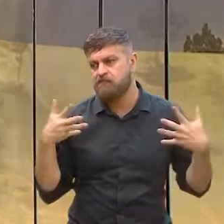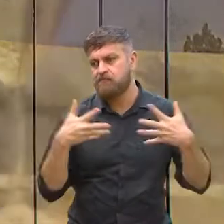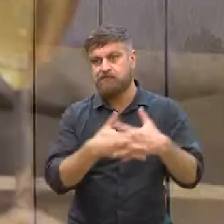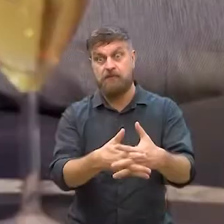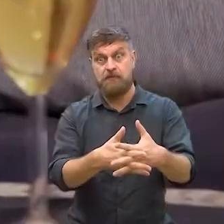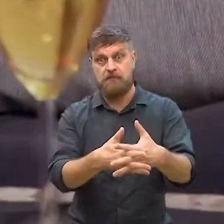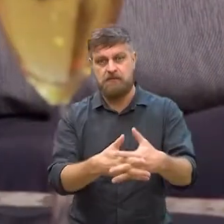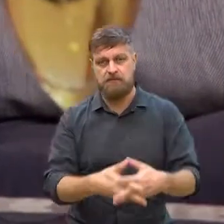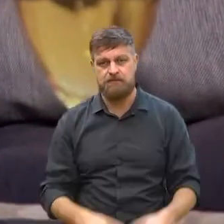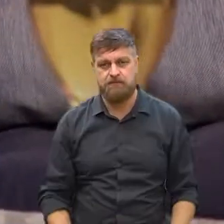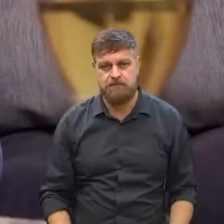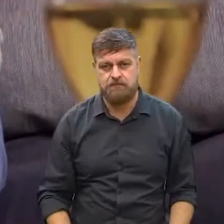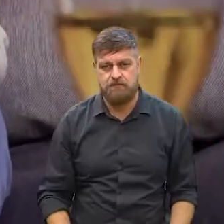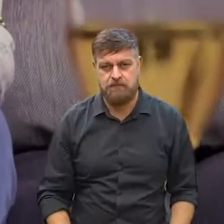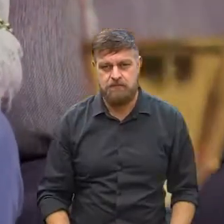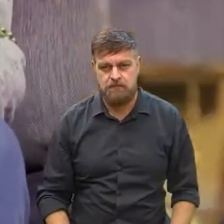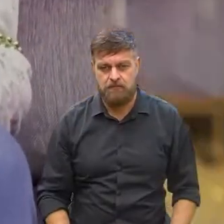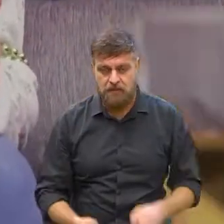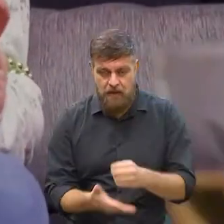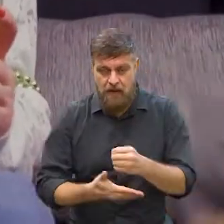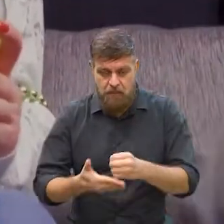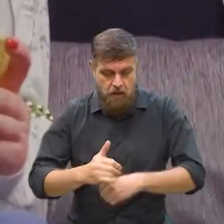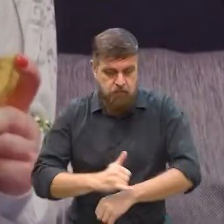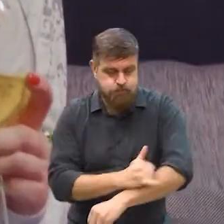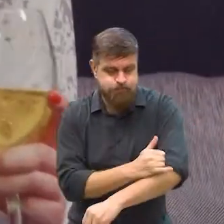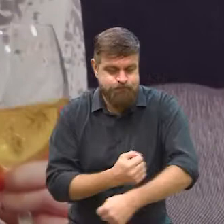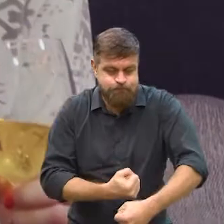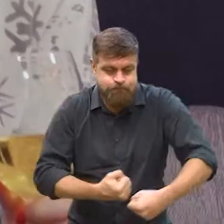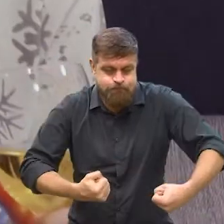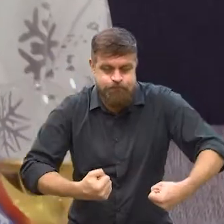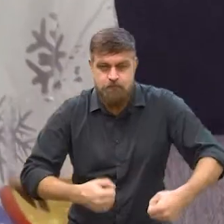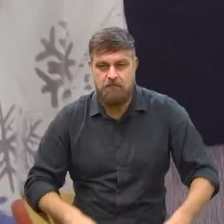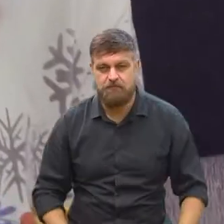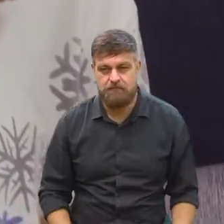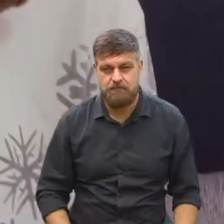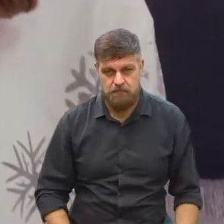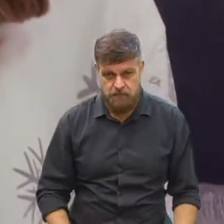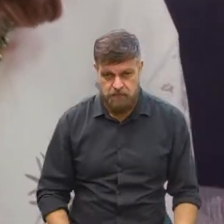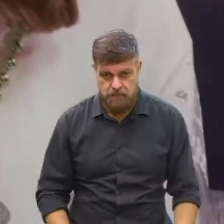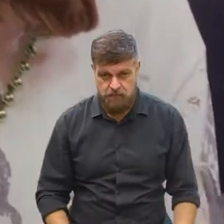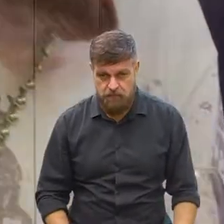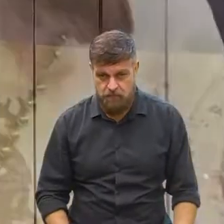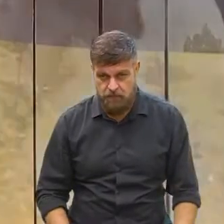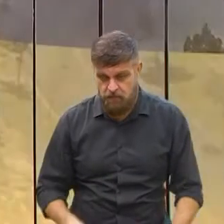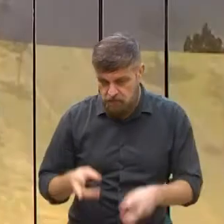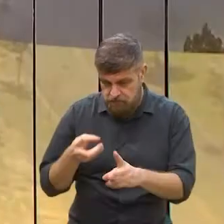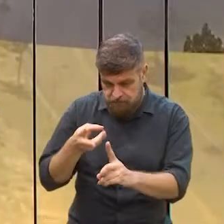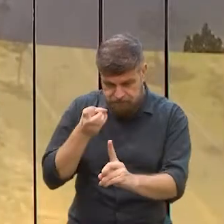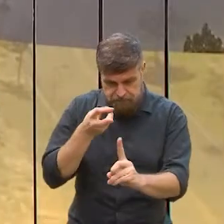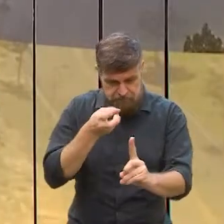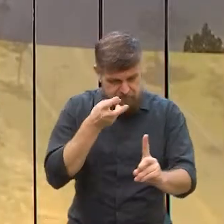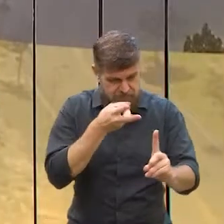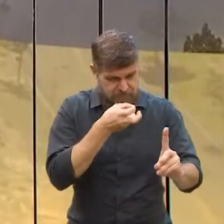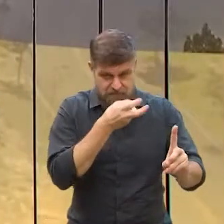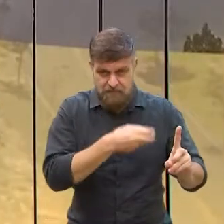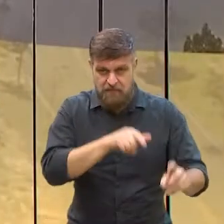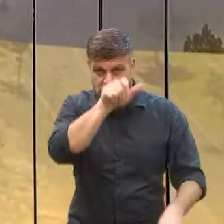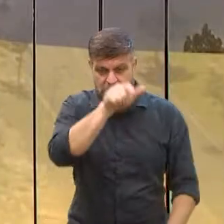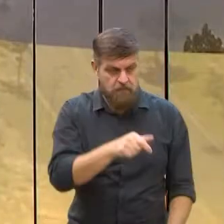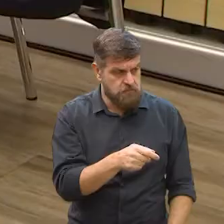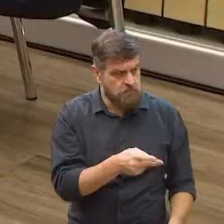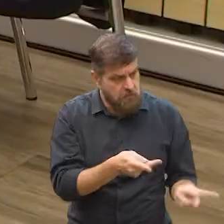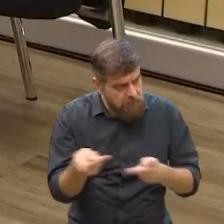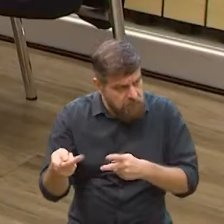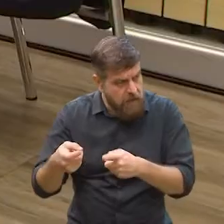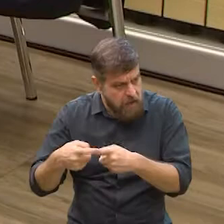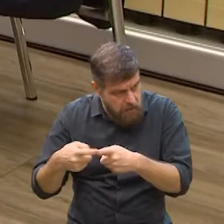da obesidade. E às vezes a obesidade não é tão grande. Por isso você vê muita gente com indicação de